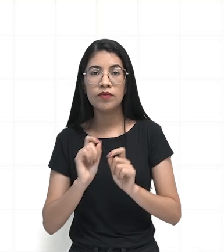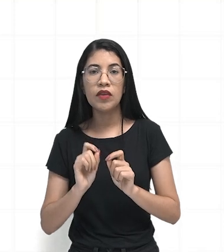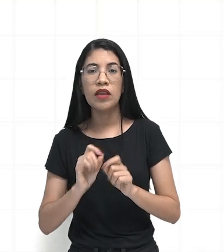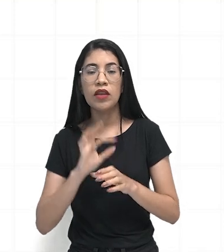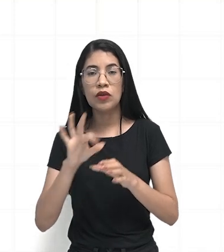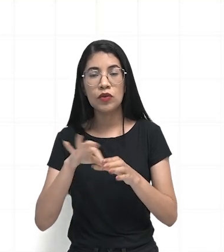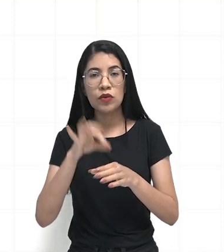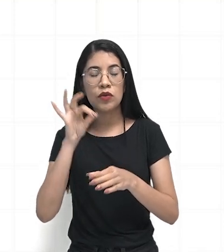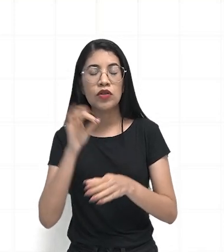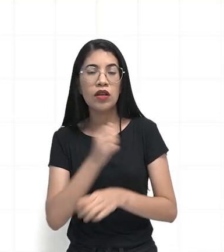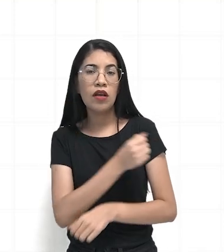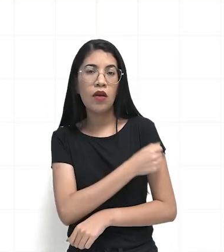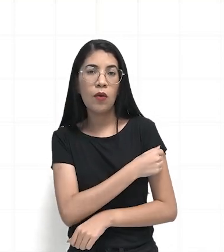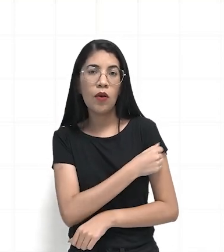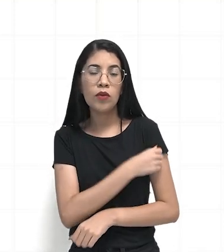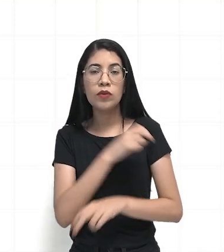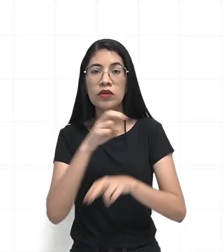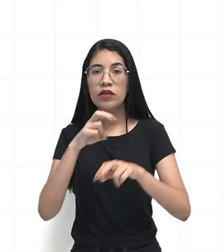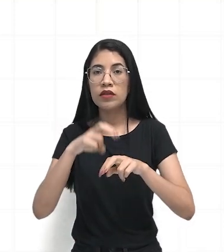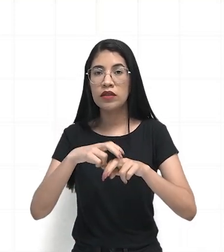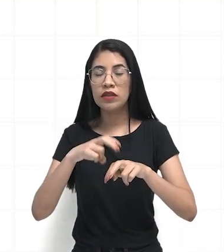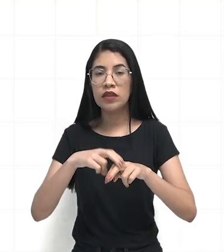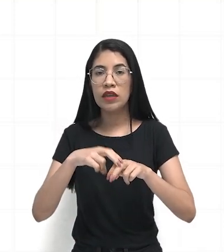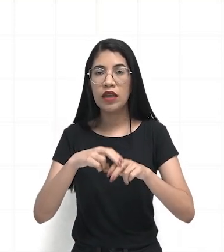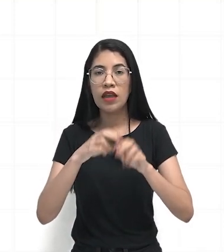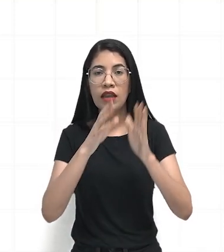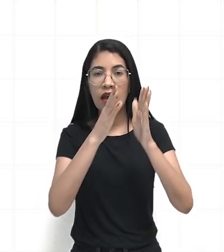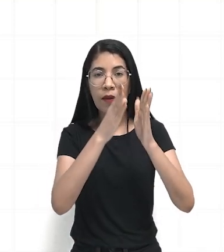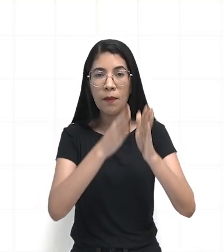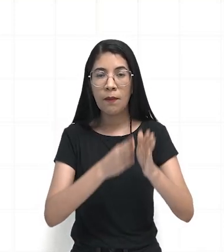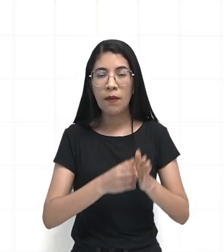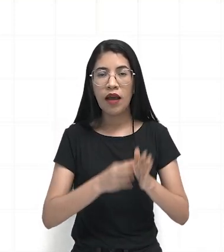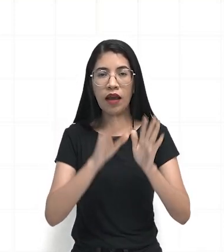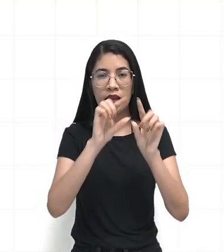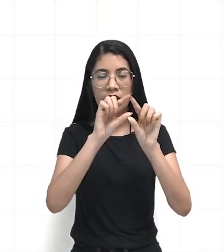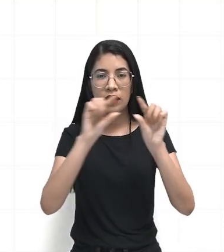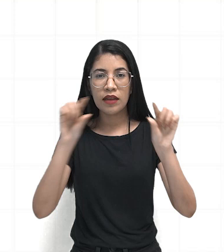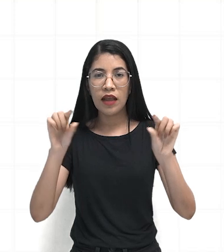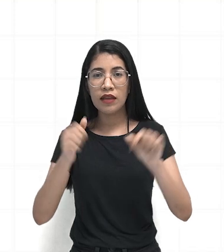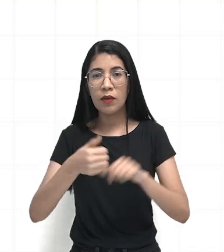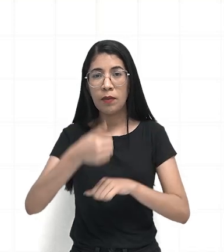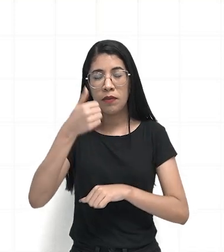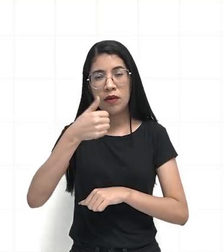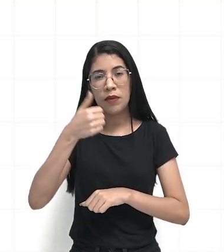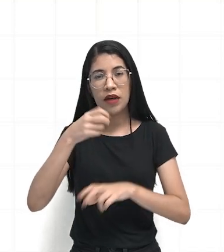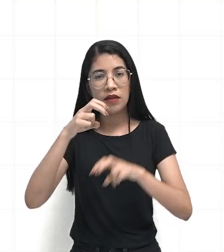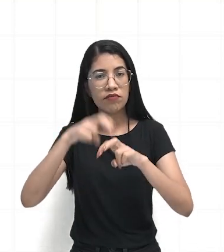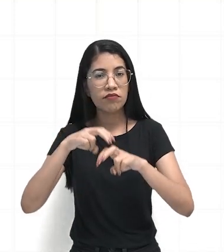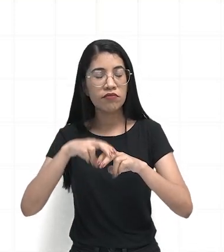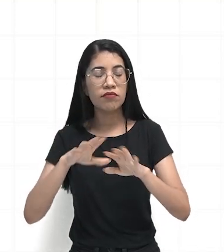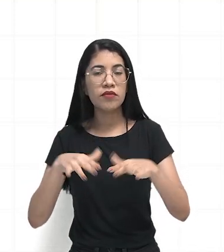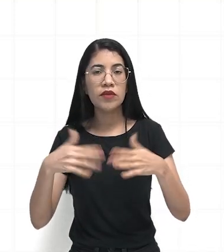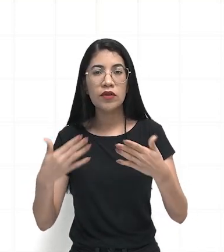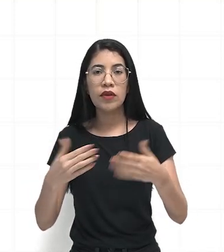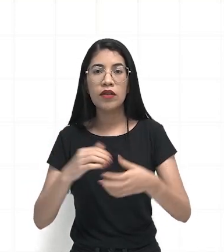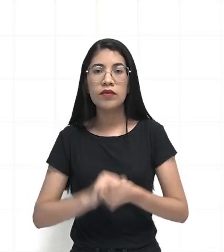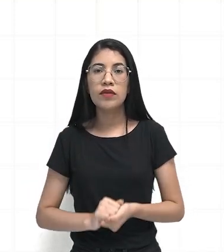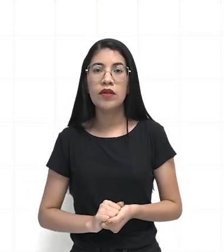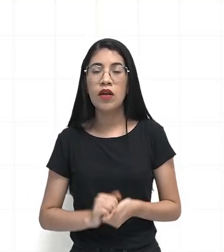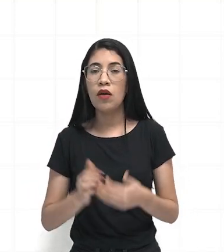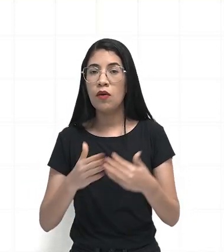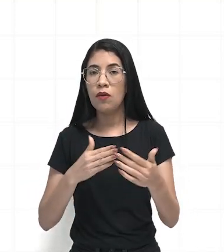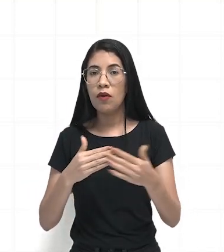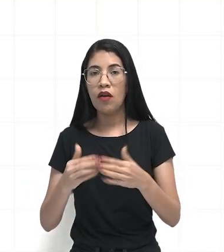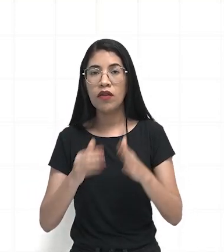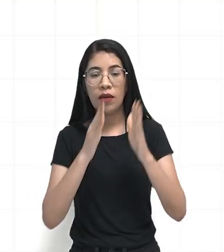ser sorteado um aluno que esteja sentado na primeira carteira de uma das fileiras? Ou seja, qualquer